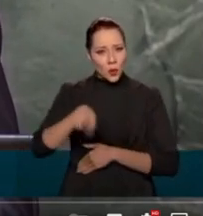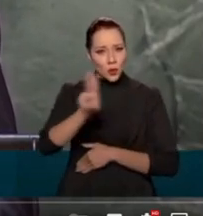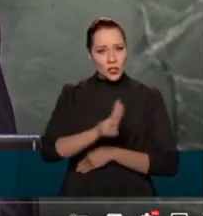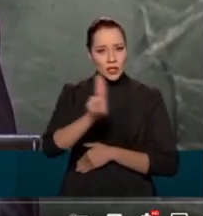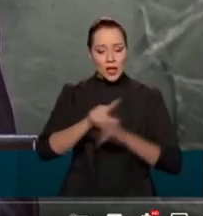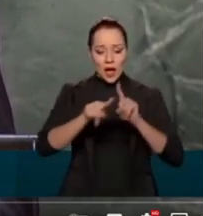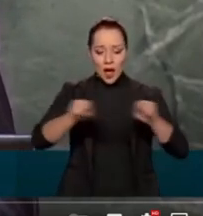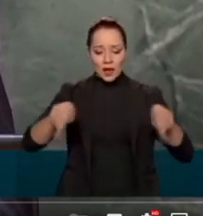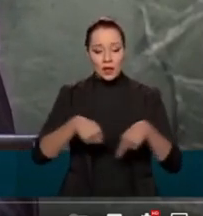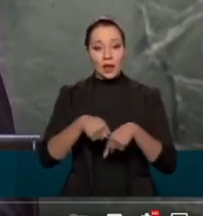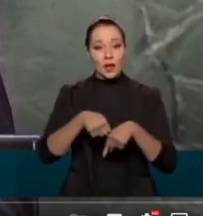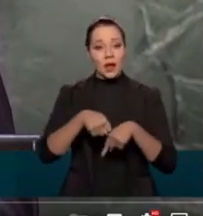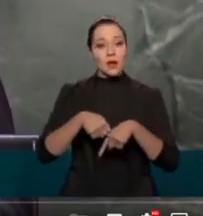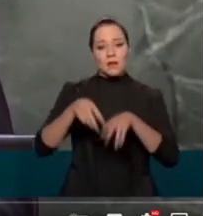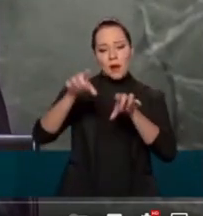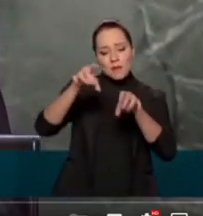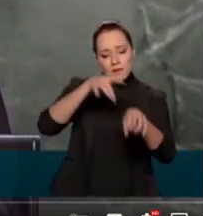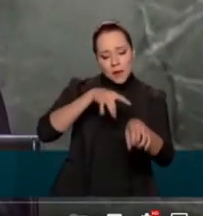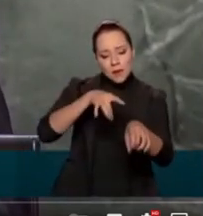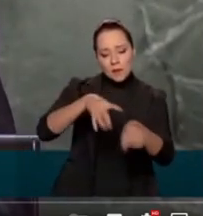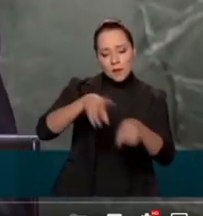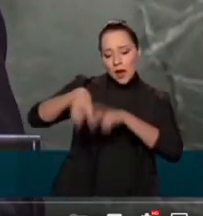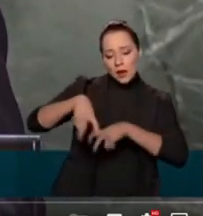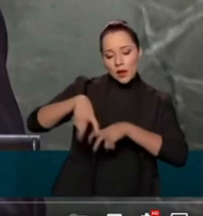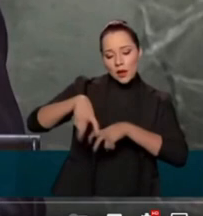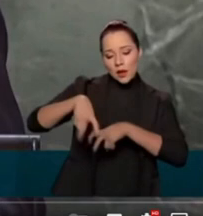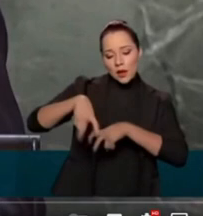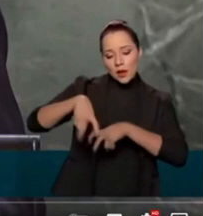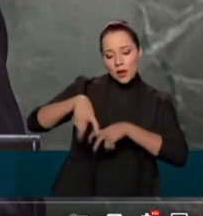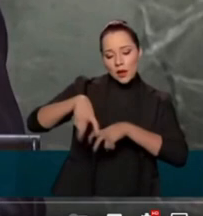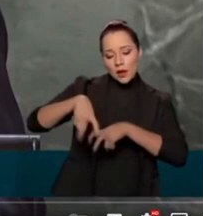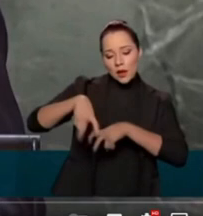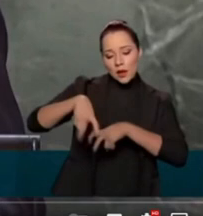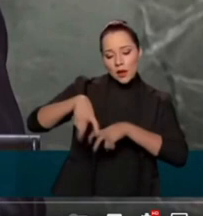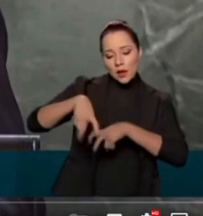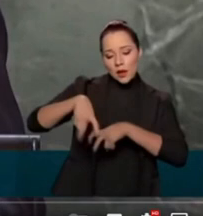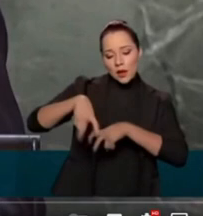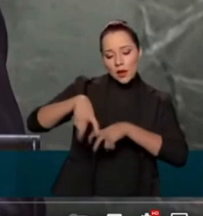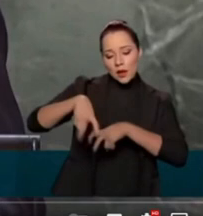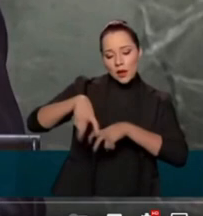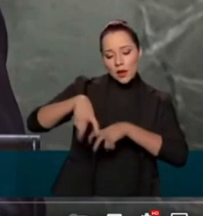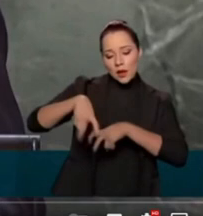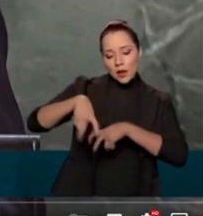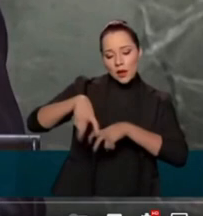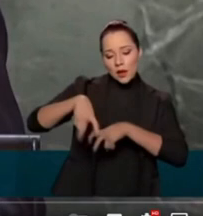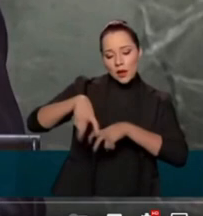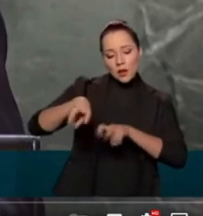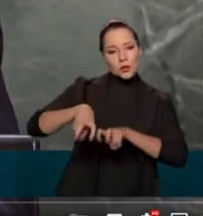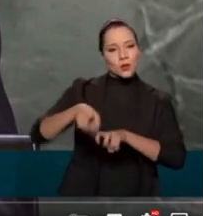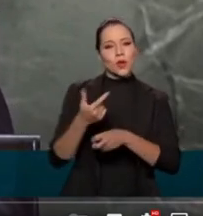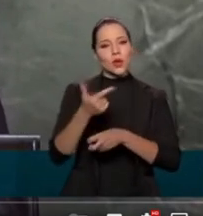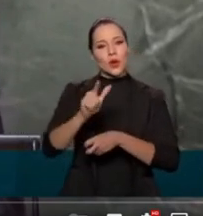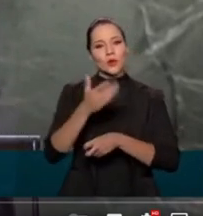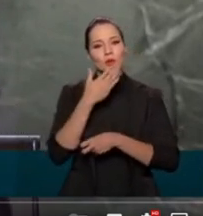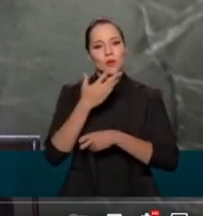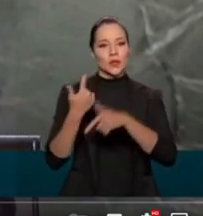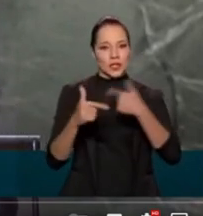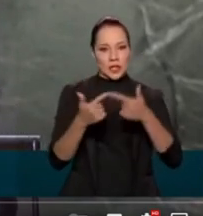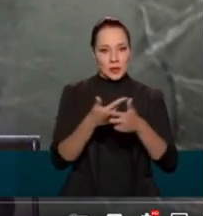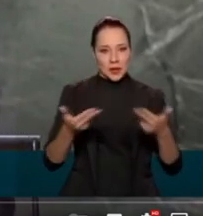as suas terras para agricultura e outras atividades eles podem usar porque eles quiserem